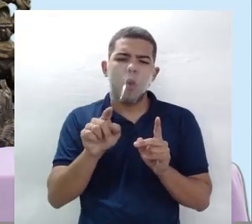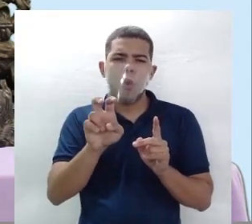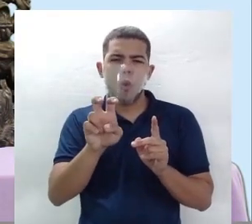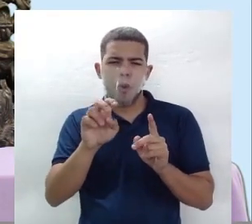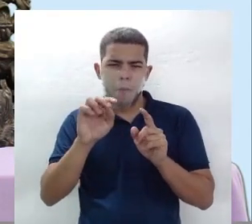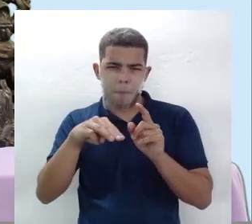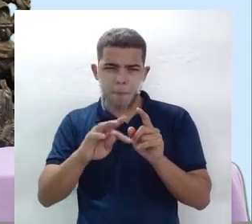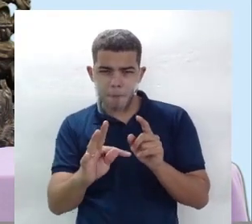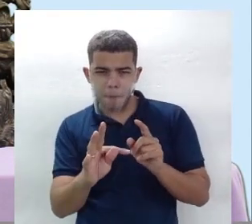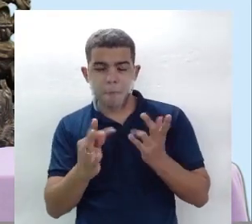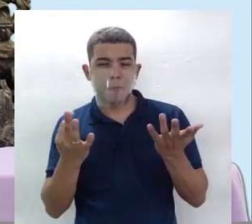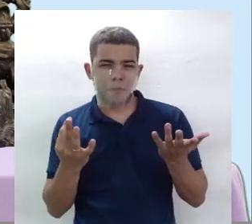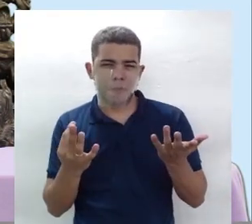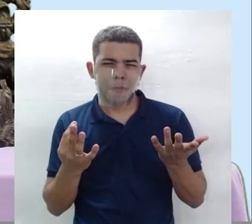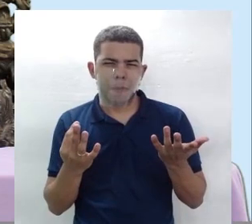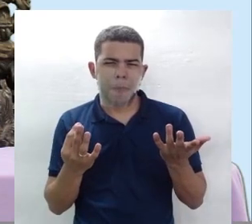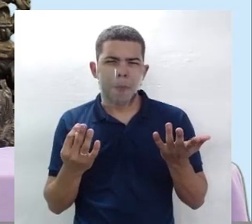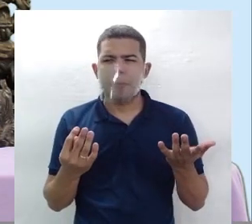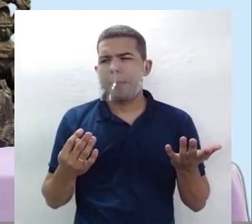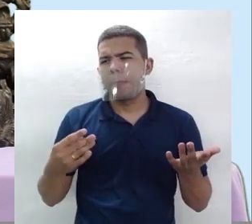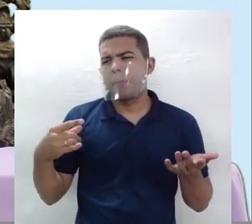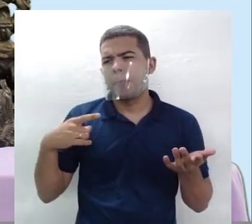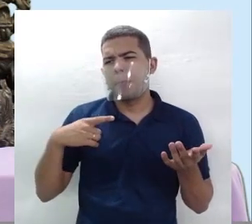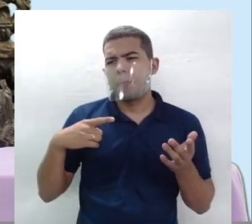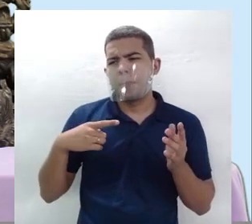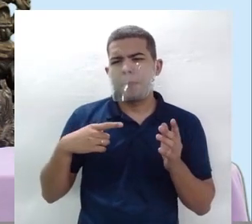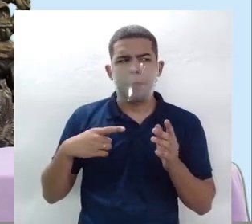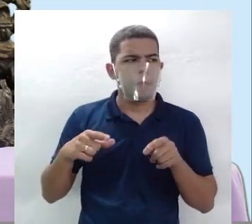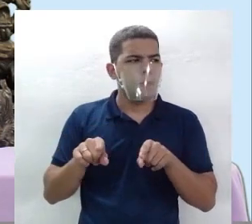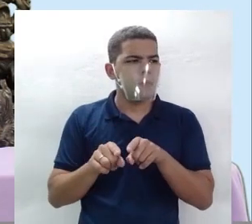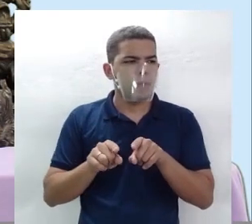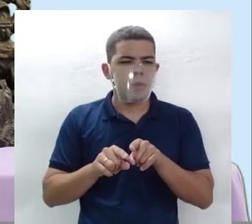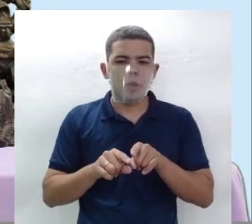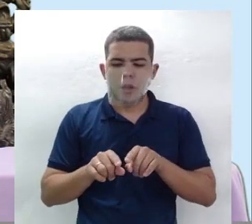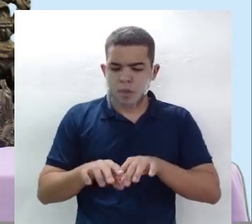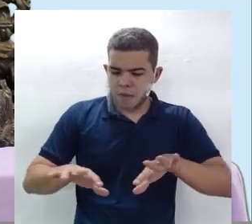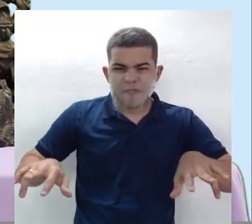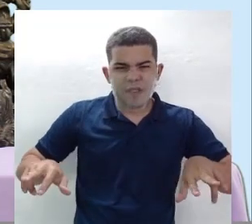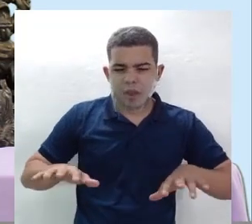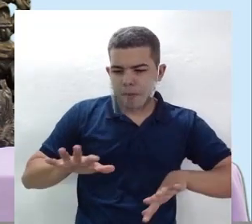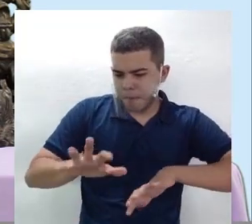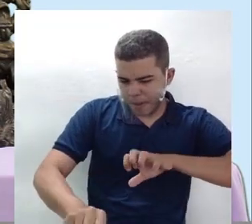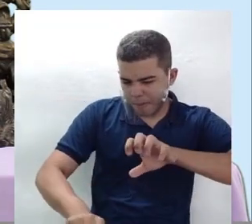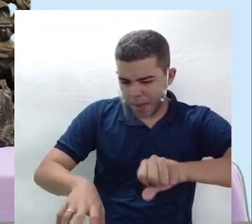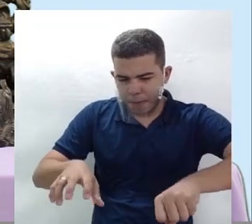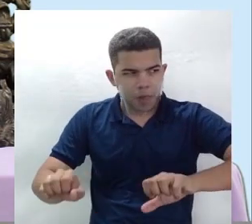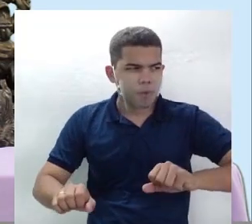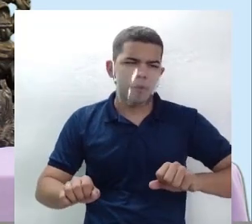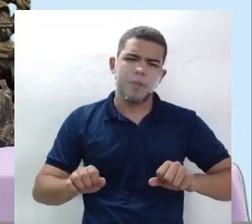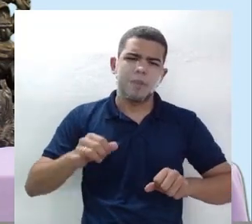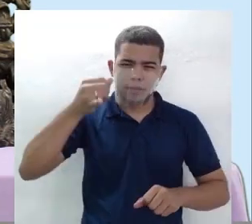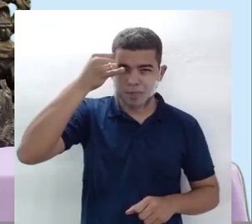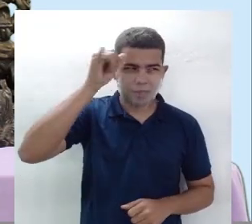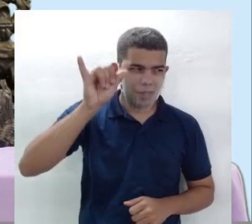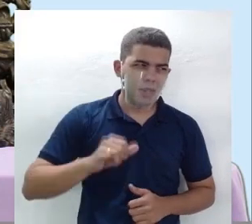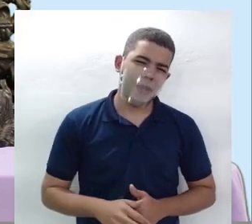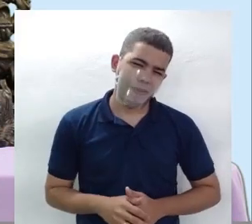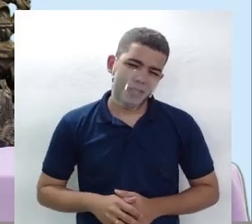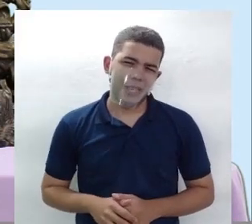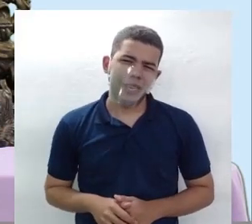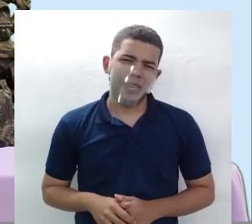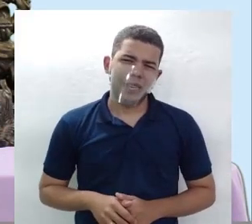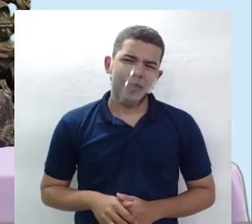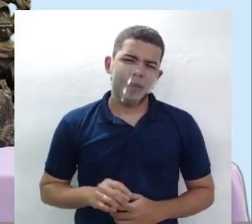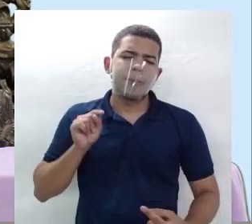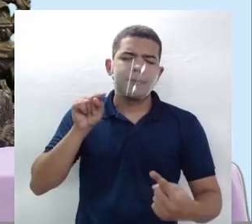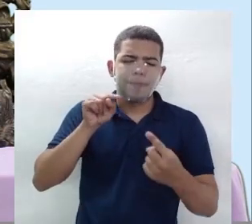Vai evitar de tocar nas superfícies com as mãos e isso também vai ter que ser aplicado